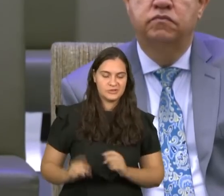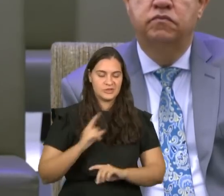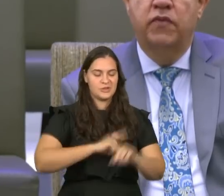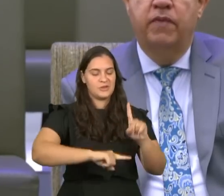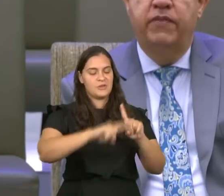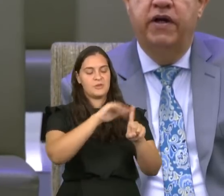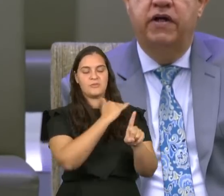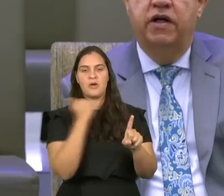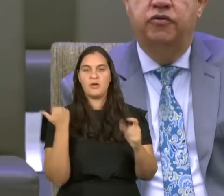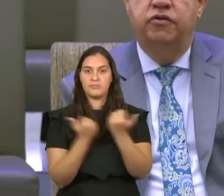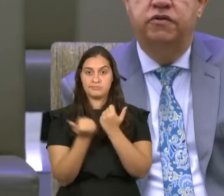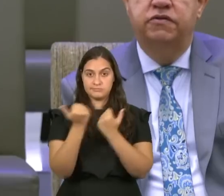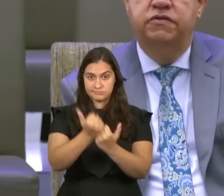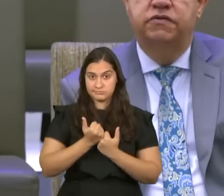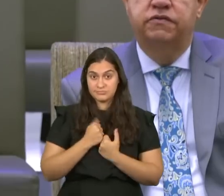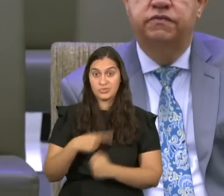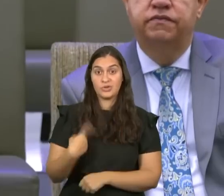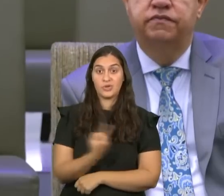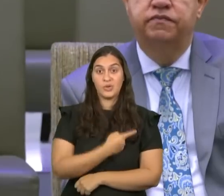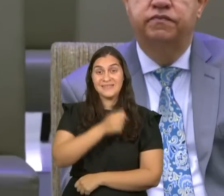nós ainda pecadores